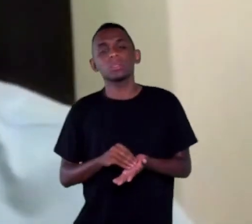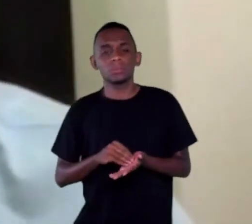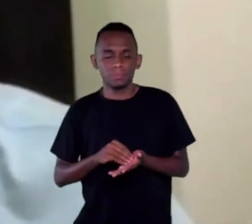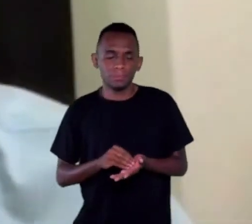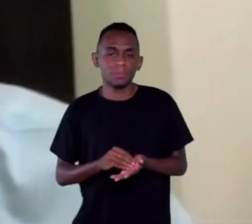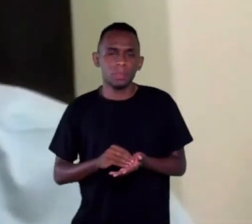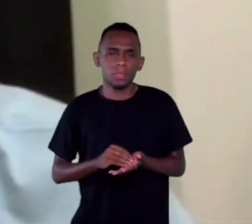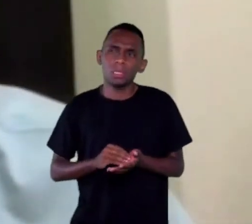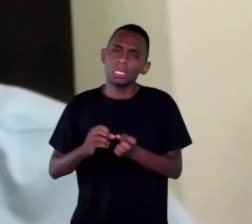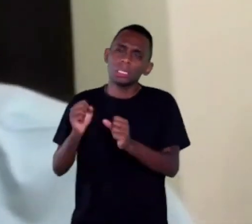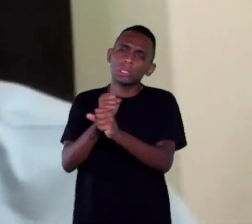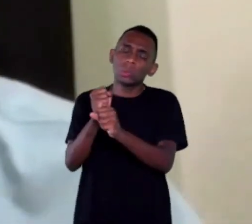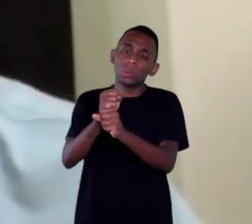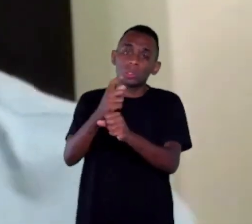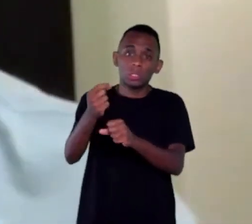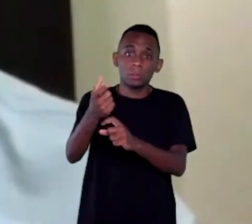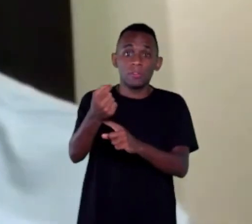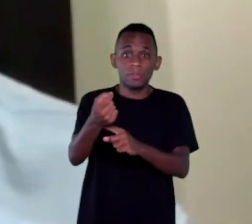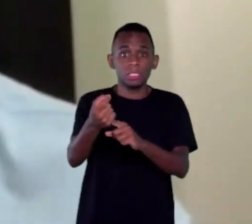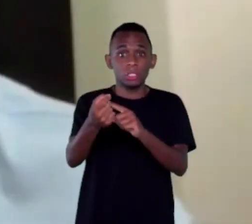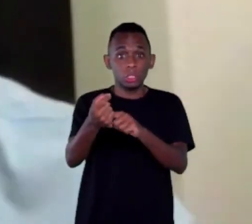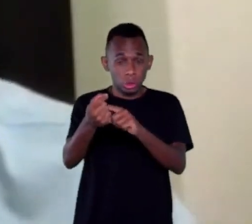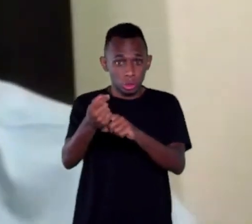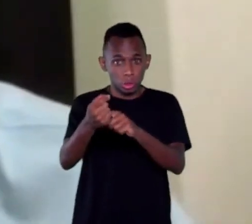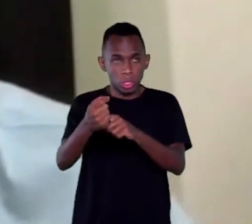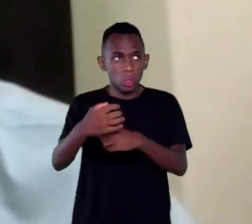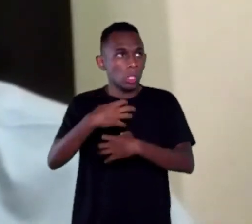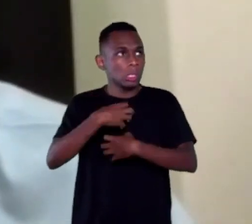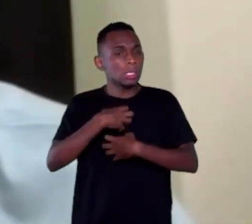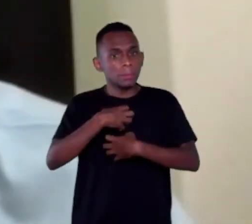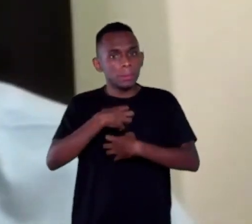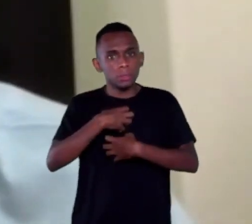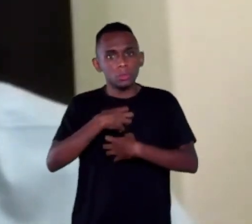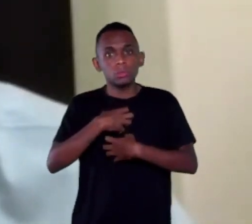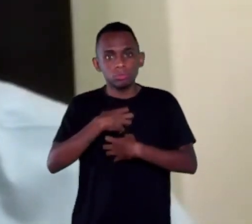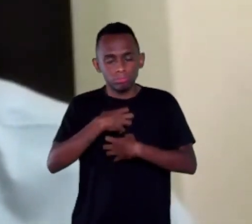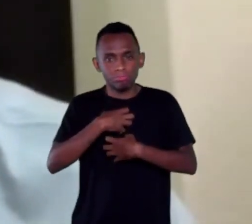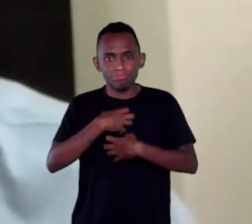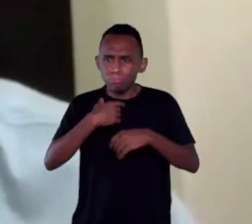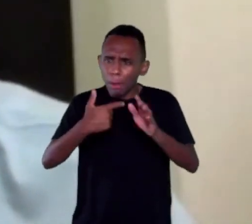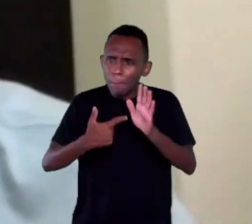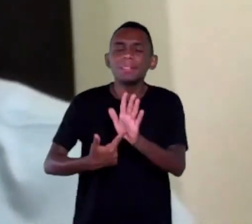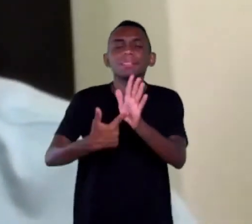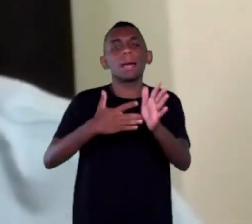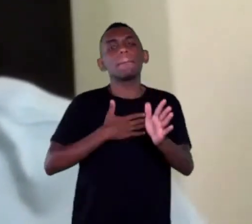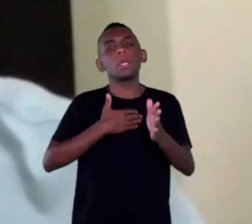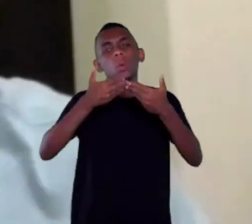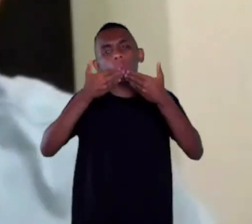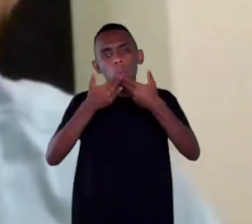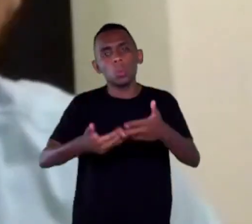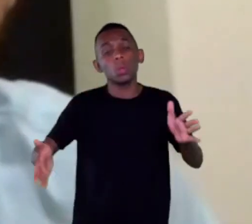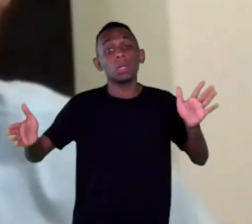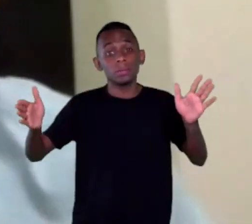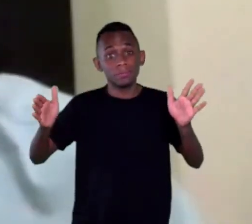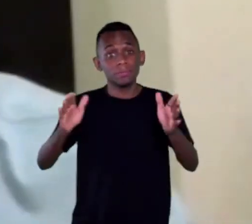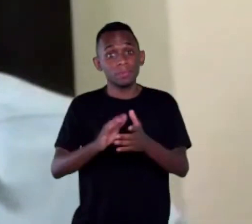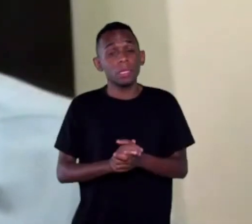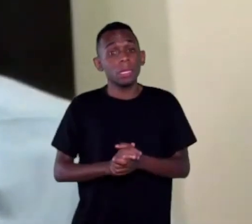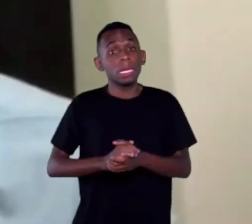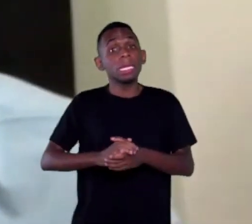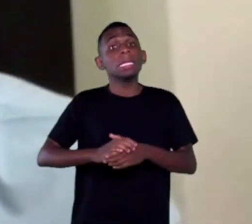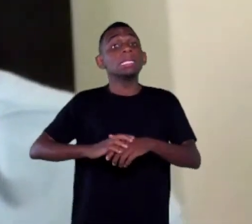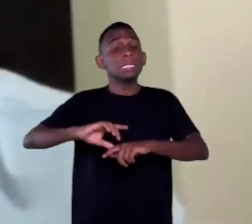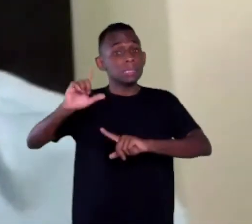em 2020, me deu uma alegria tão grande de ver que lançaram uma série na Netflix